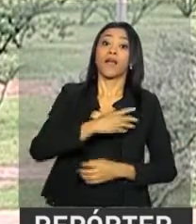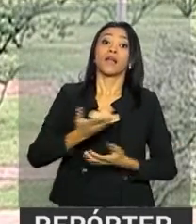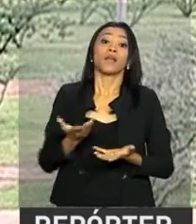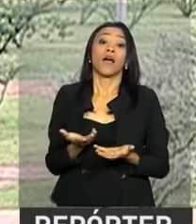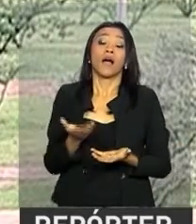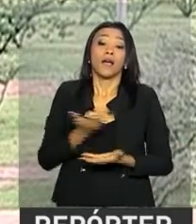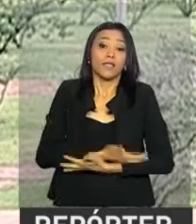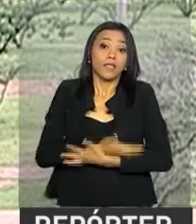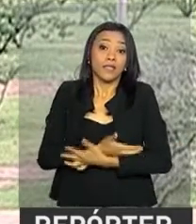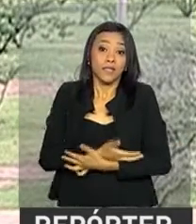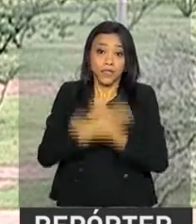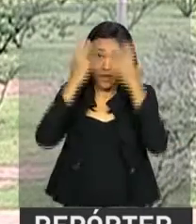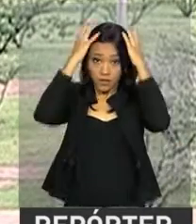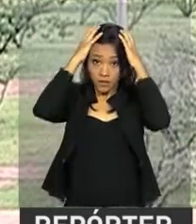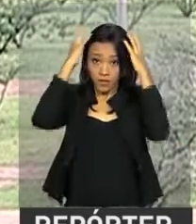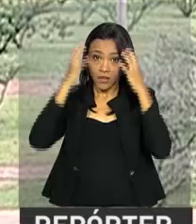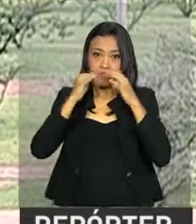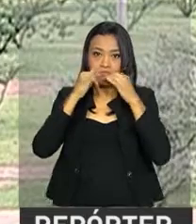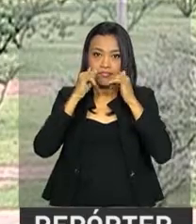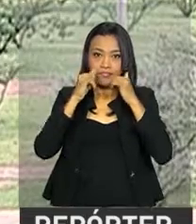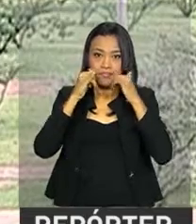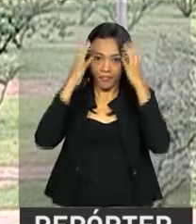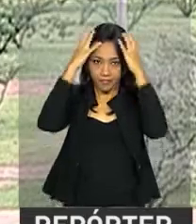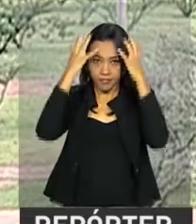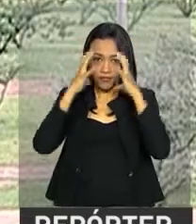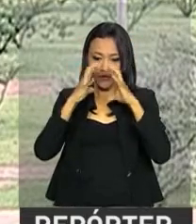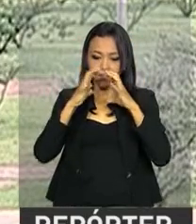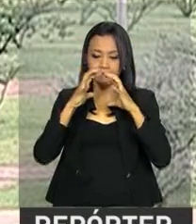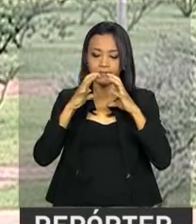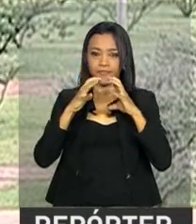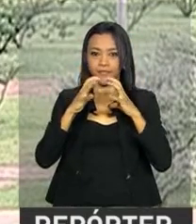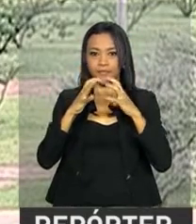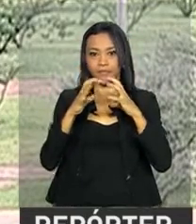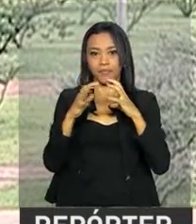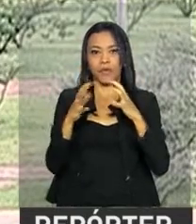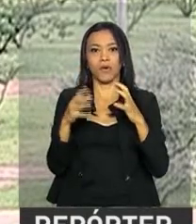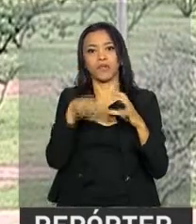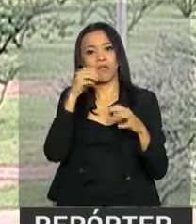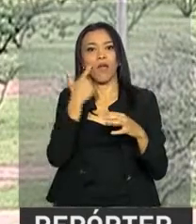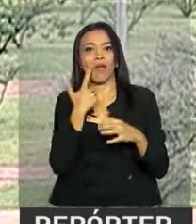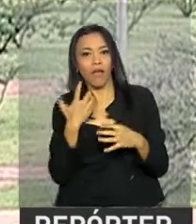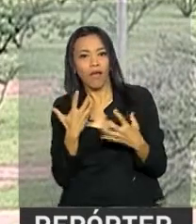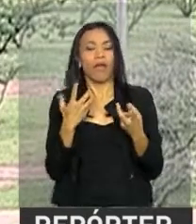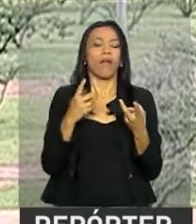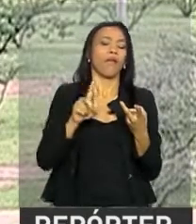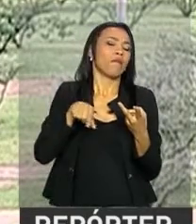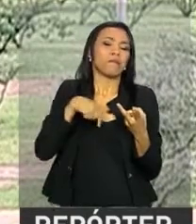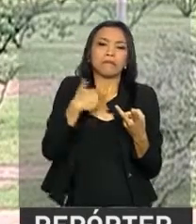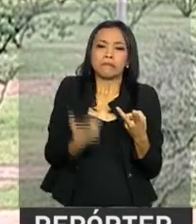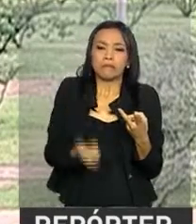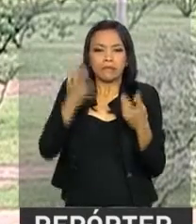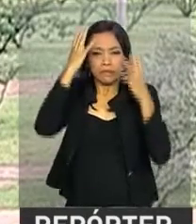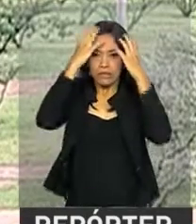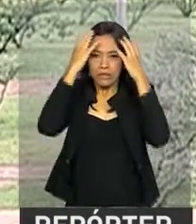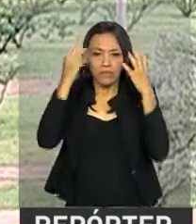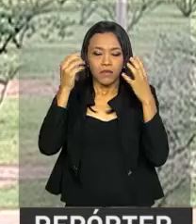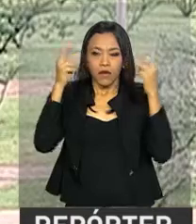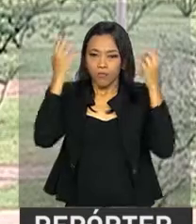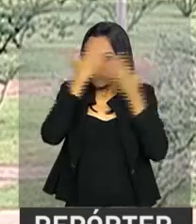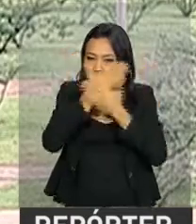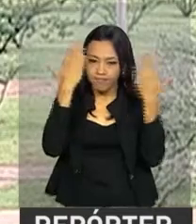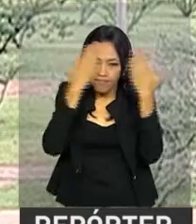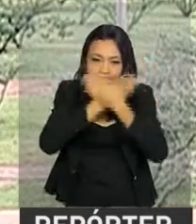o sistema nervoso central afetado, apresentando epilepsia, problemas, deficiências visuais